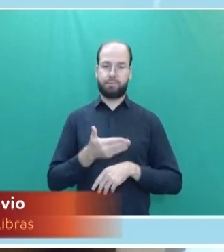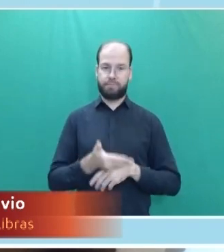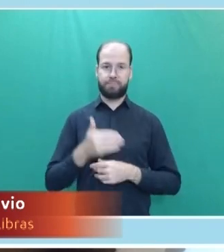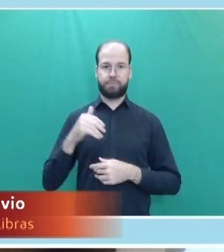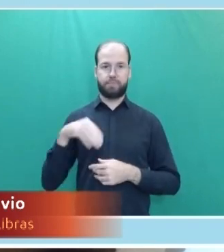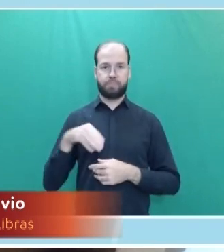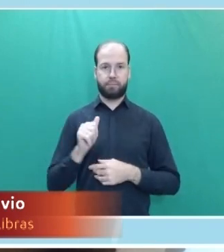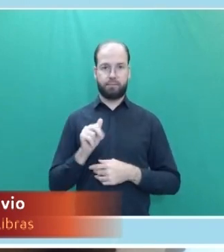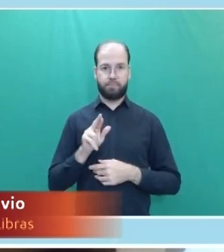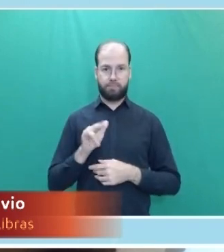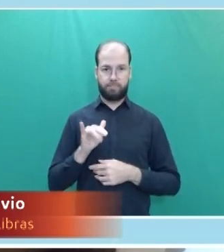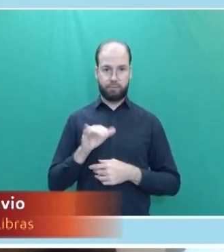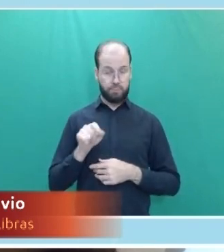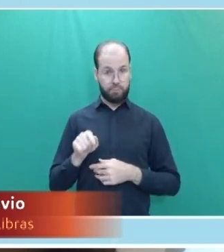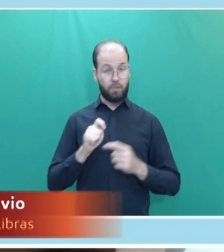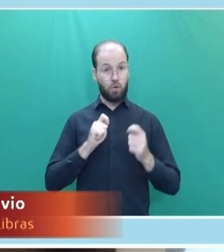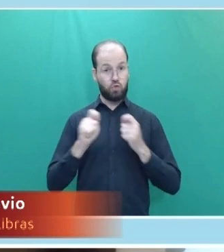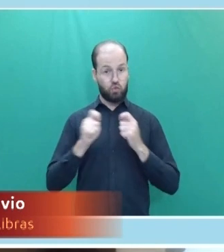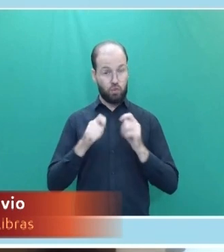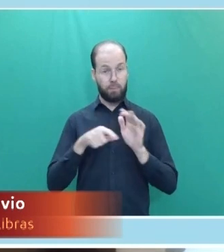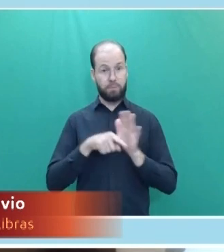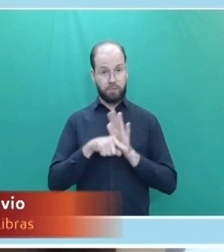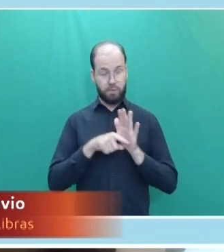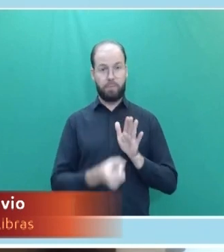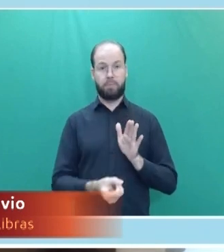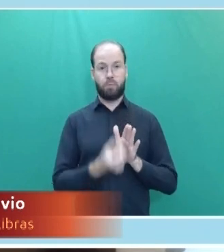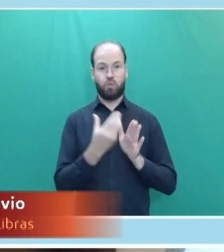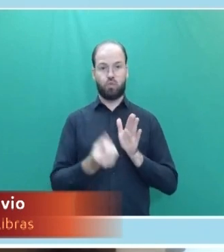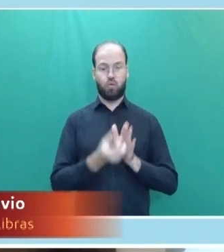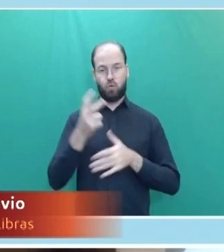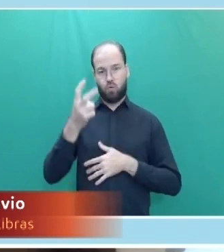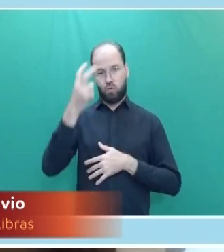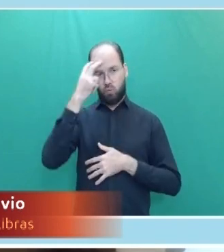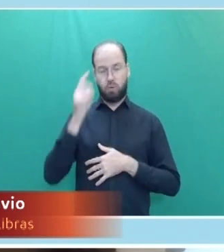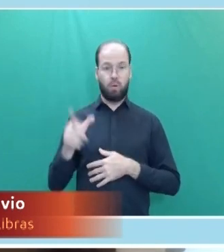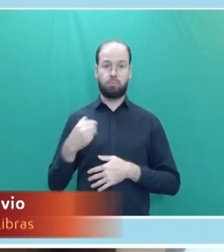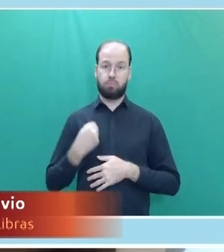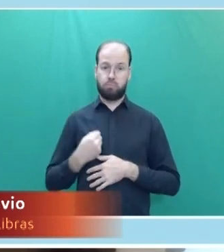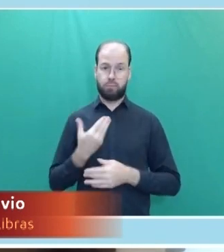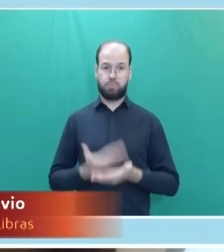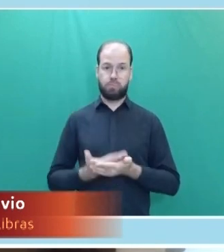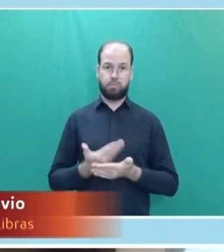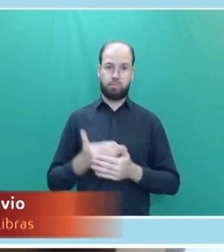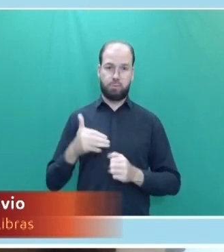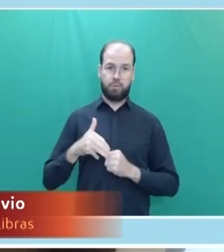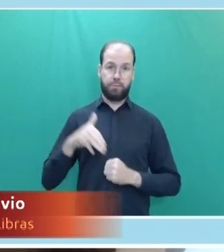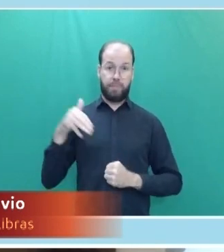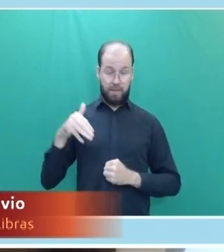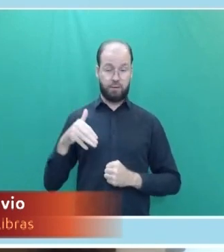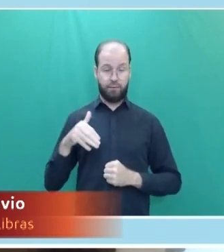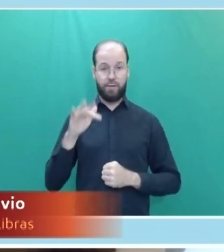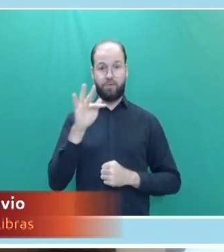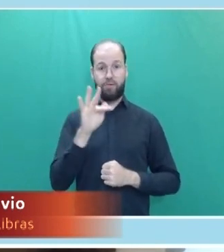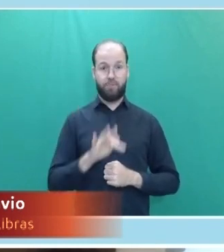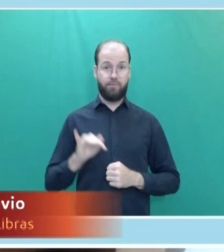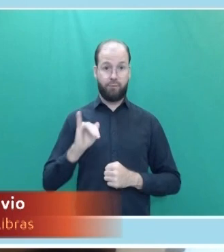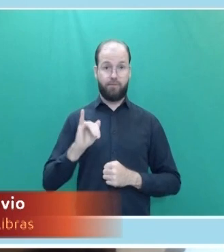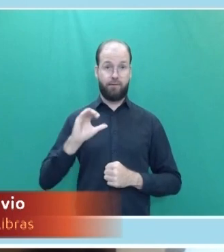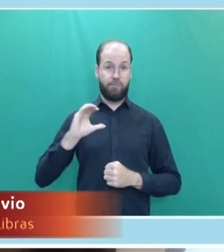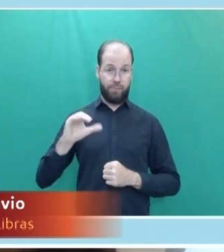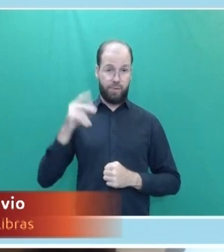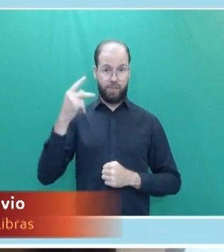que é jornalista, pesquisador e produtor cultural, e atualmente mestrando da Faculdade de Informação e Comunicação aqui